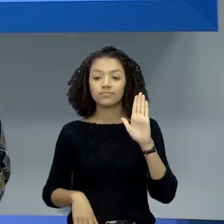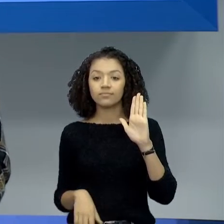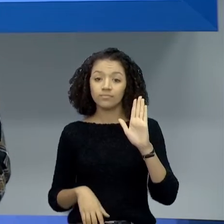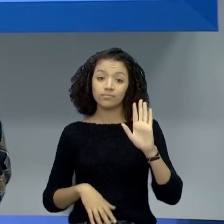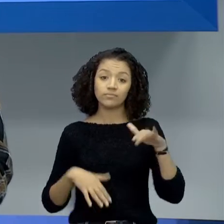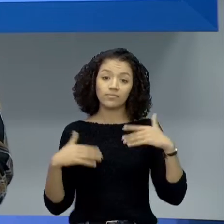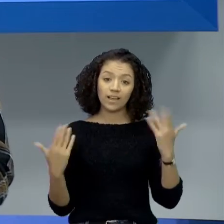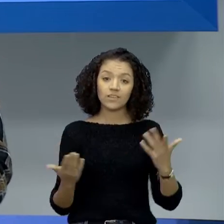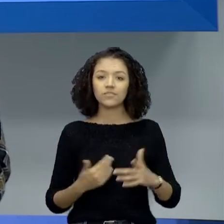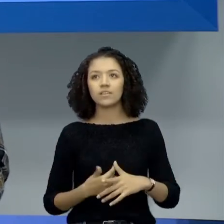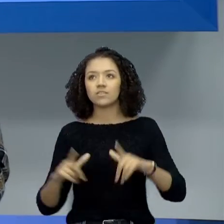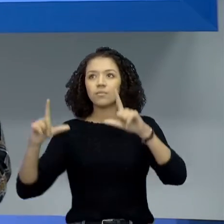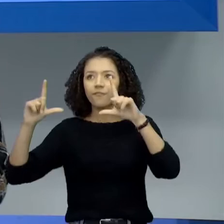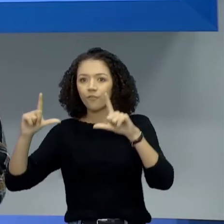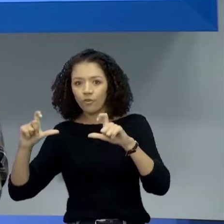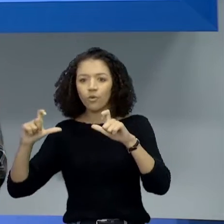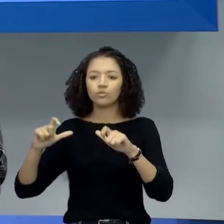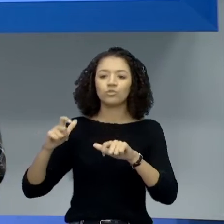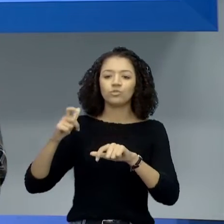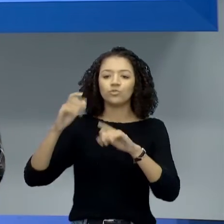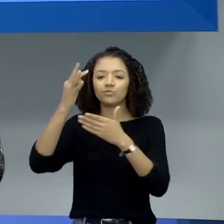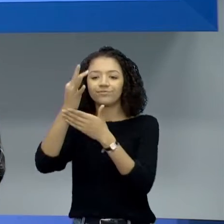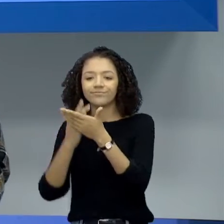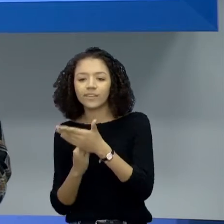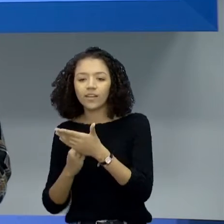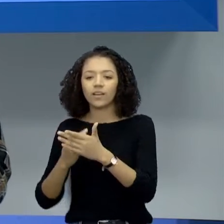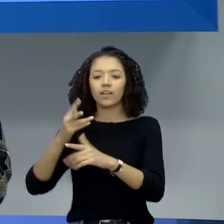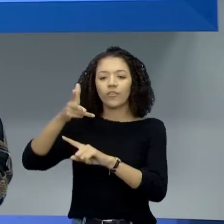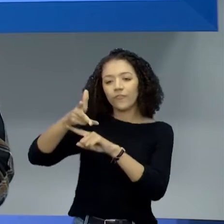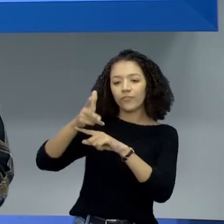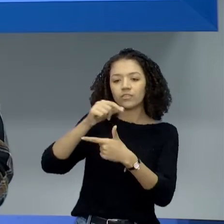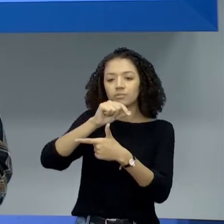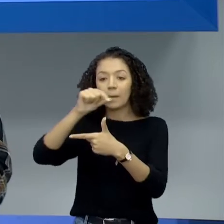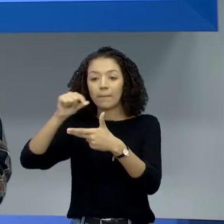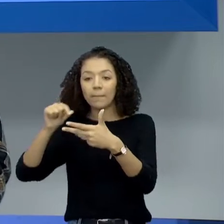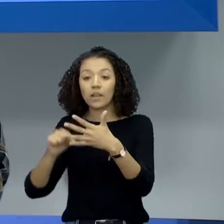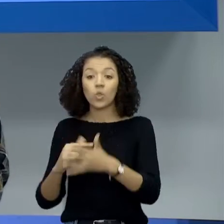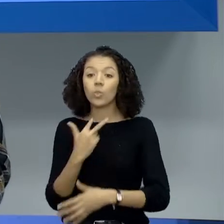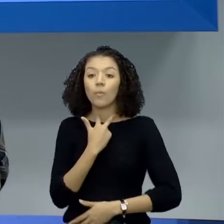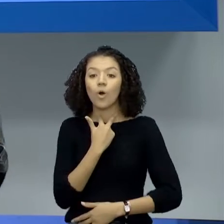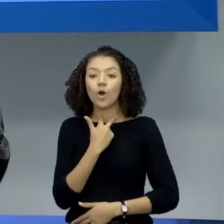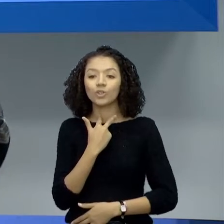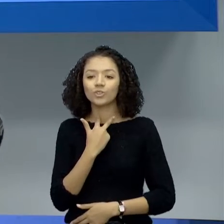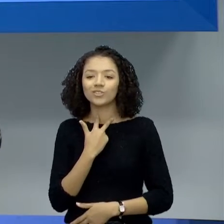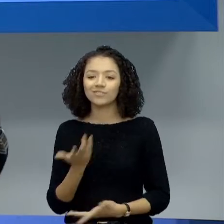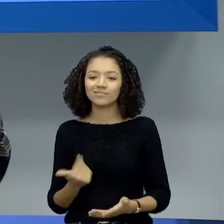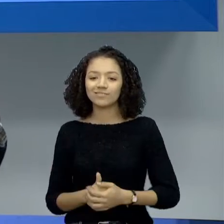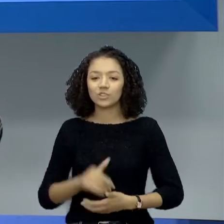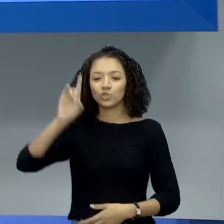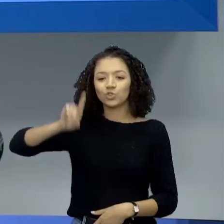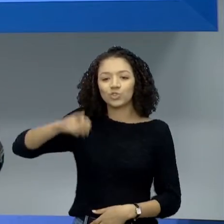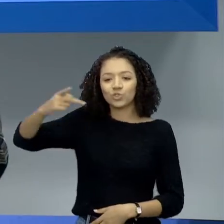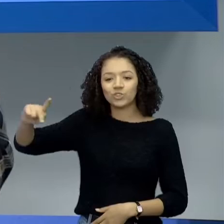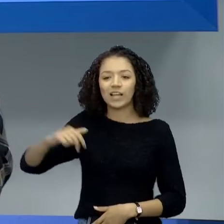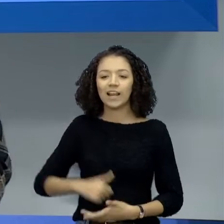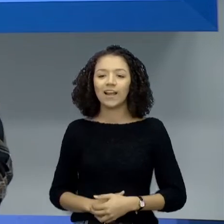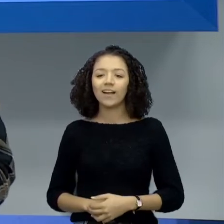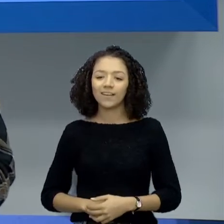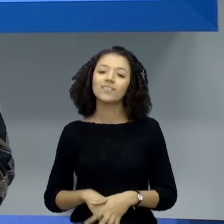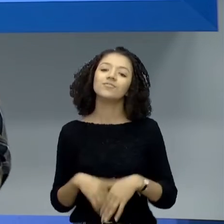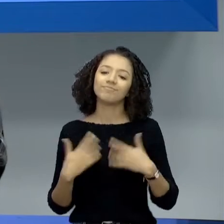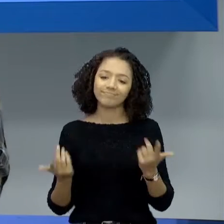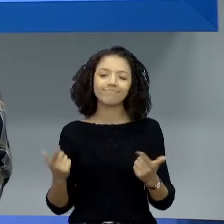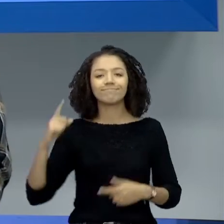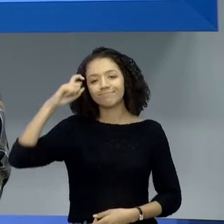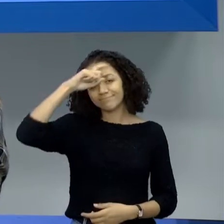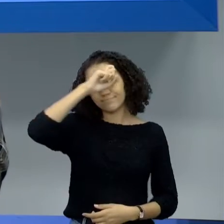determinada fotografia, um texto, um vídeo, e às vezes você não consegue por questões de direitos autorais. Então, além disso, tem esse tipo de dificuldade que